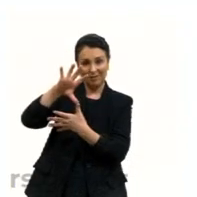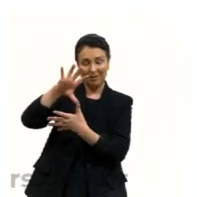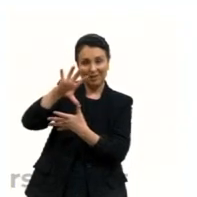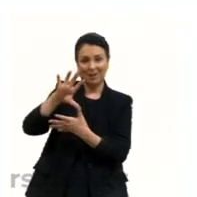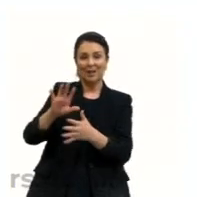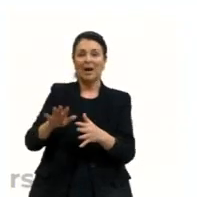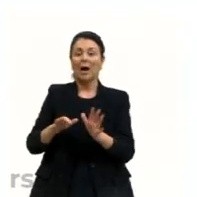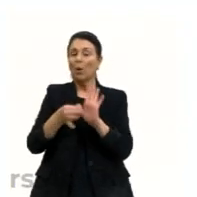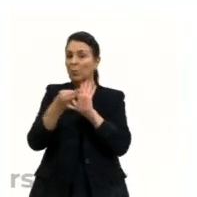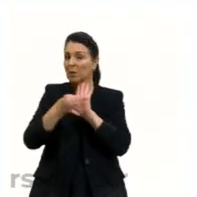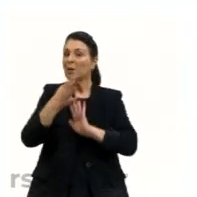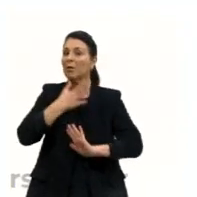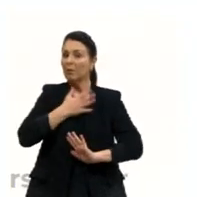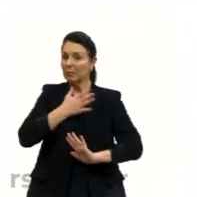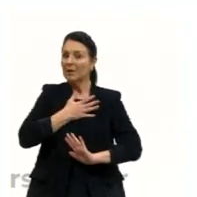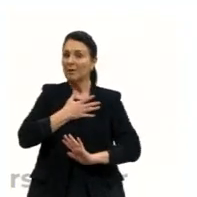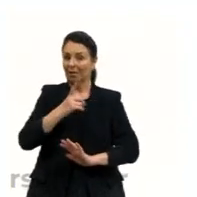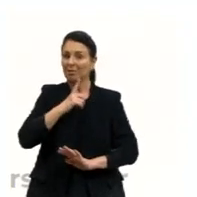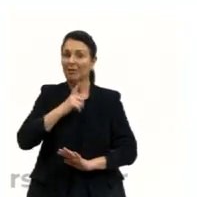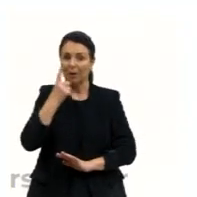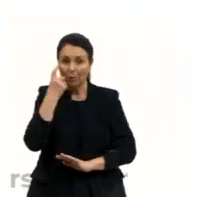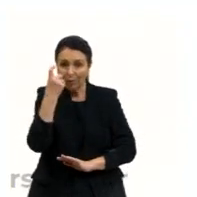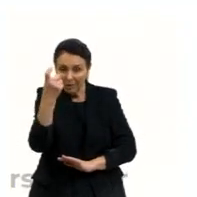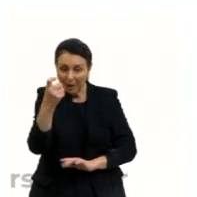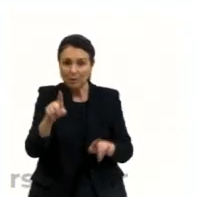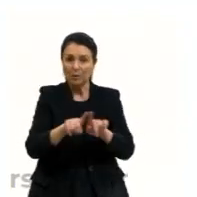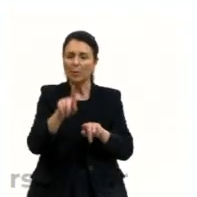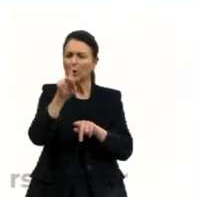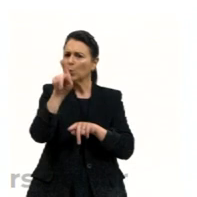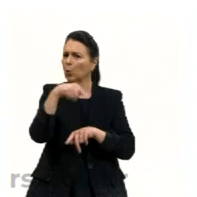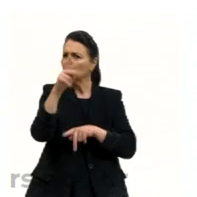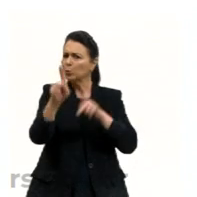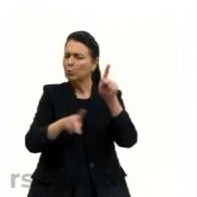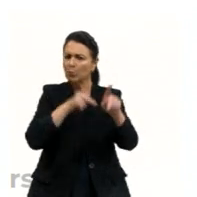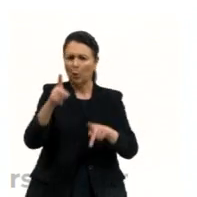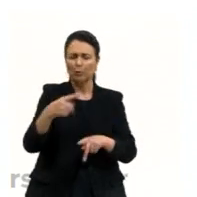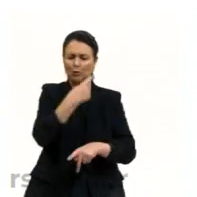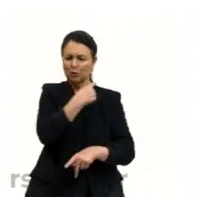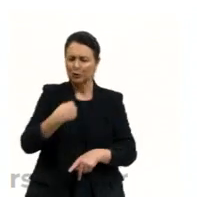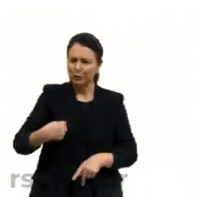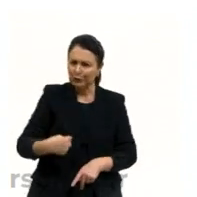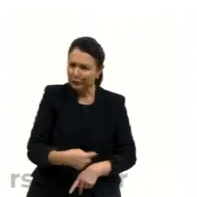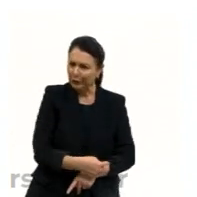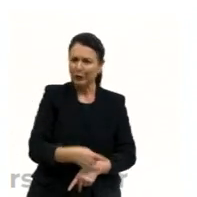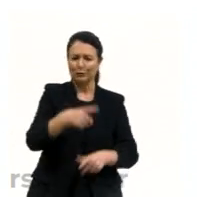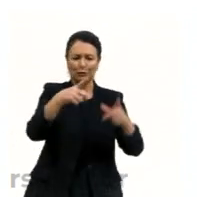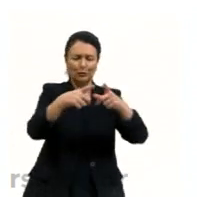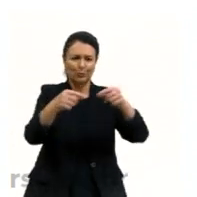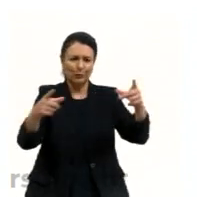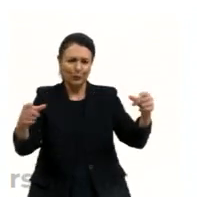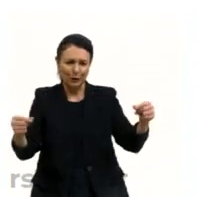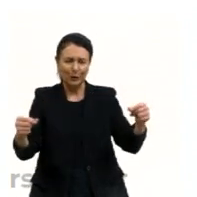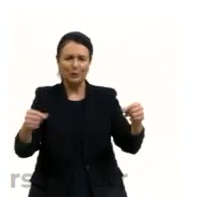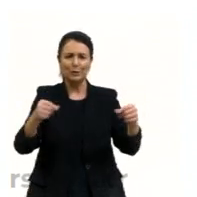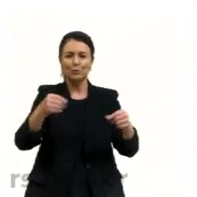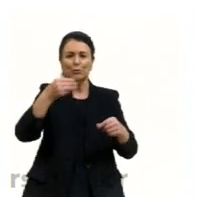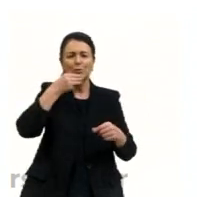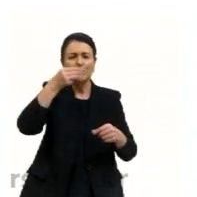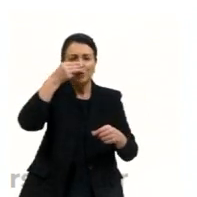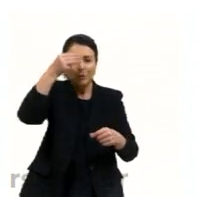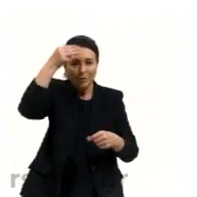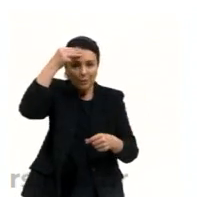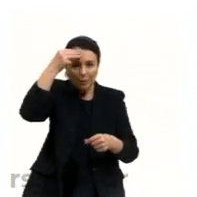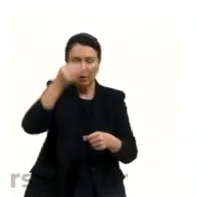que que tenha curiosidade possa pesquisar sobre chineses hindus japoneses a filosofia árabe os